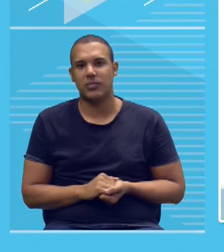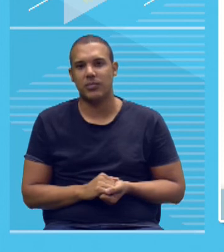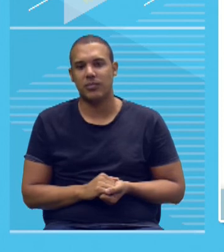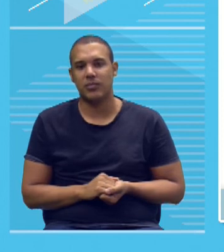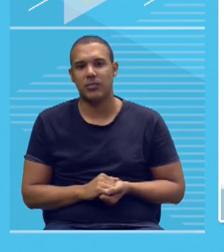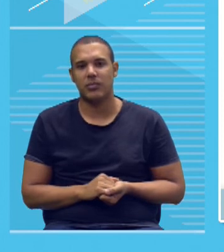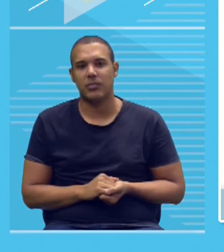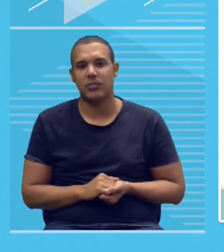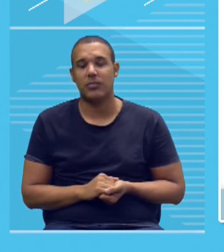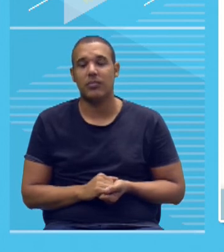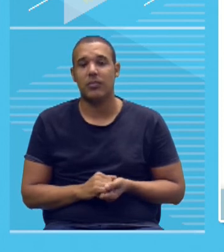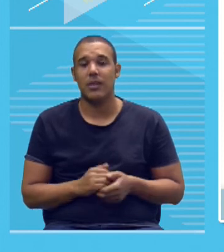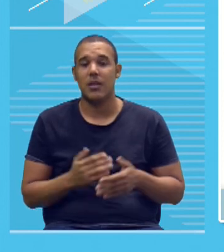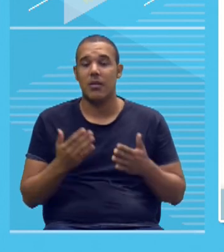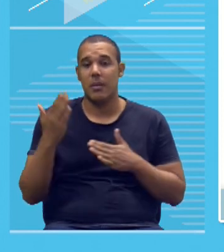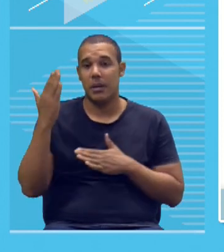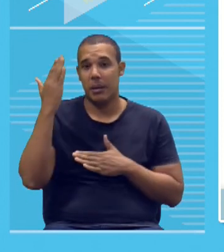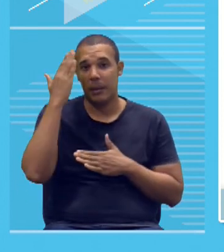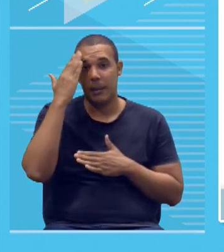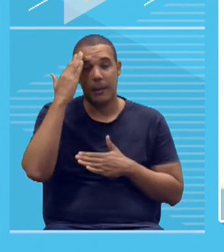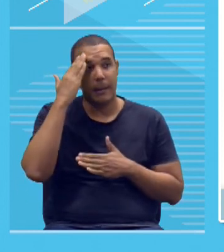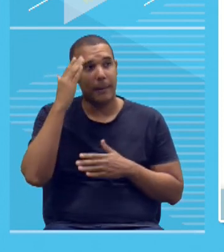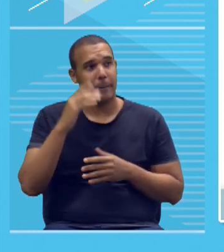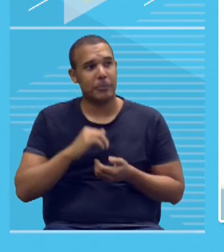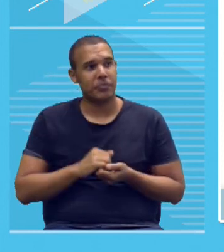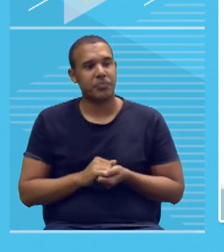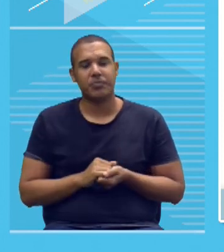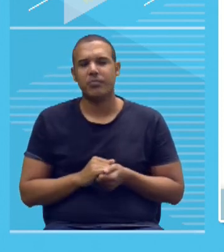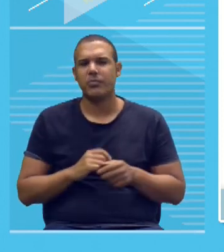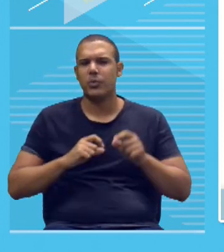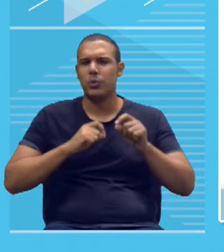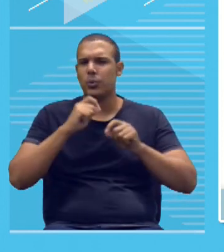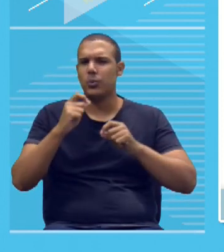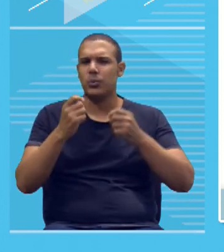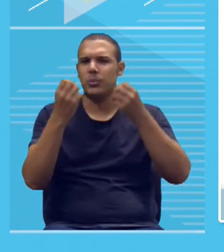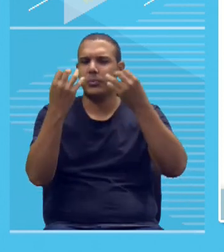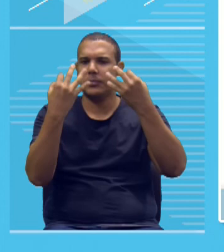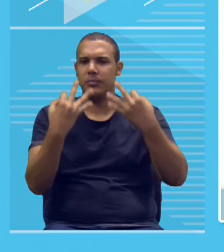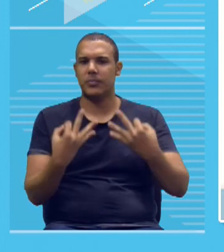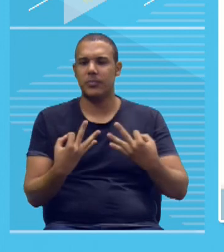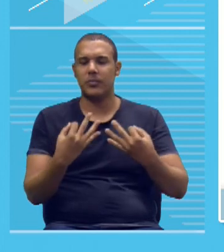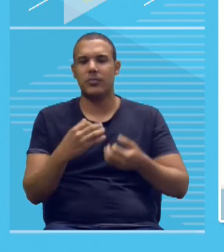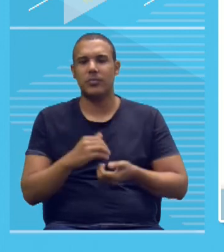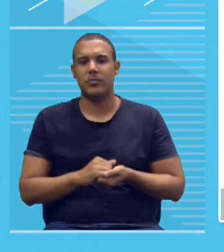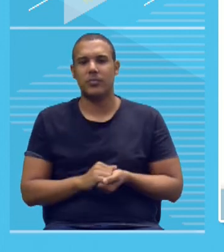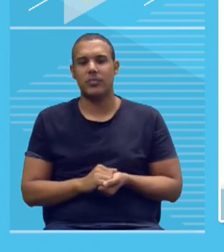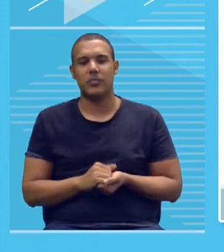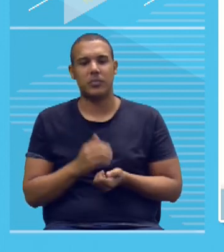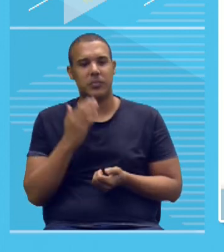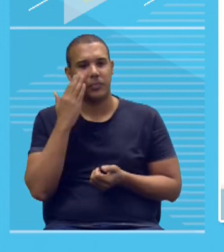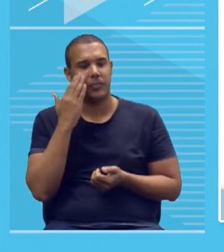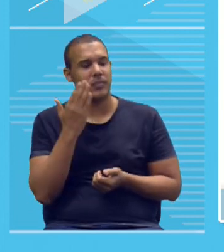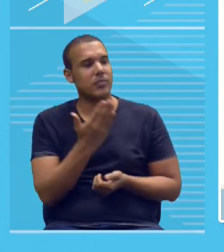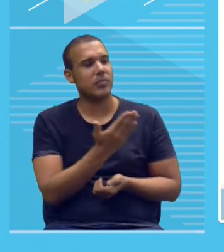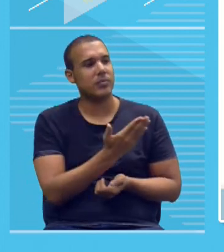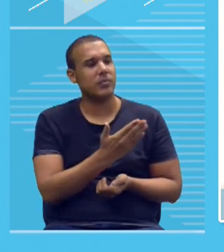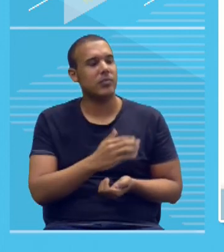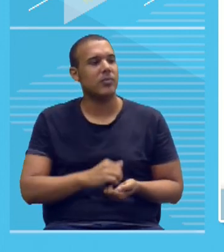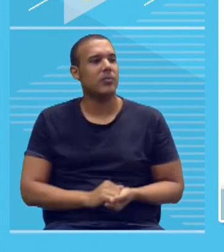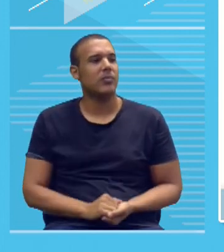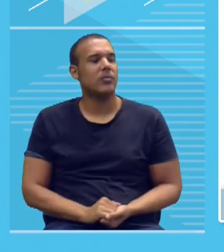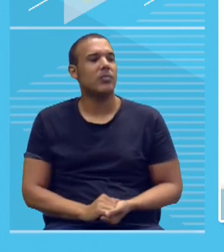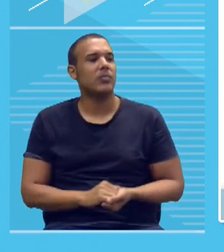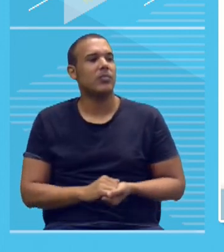Gabriel quase vamos lá vamos entender a lógica o que que ele tá colocando para mim aqui ó doze por cento